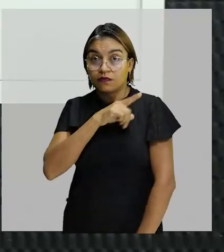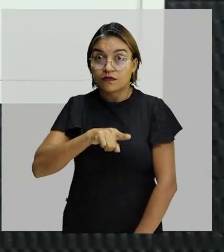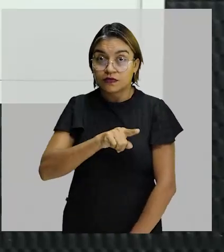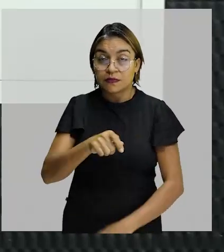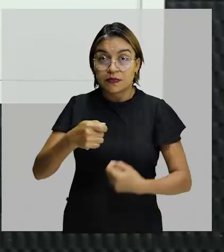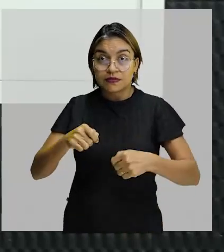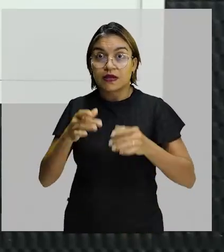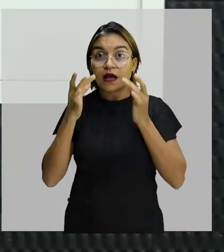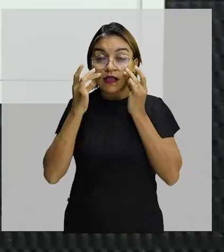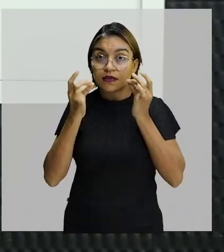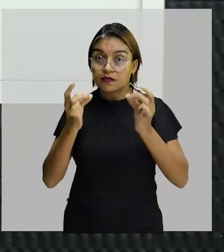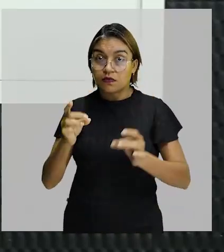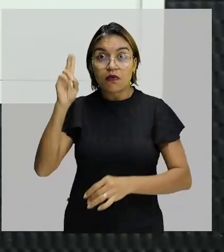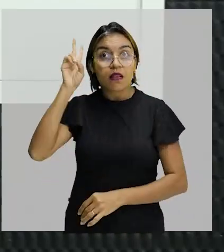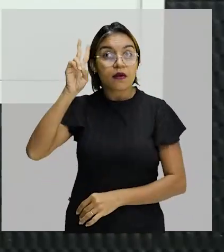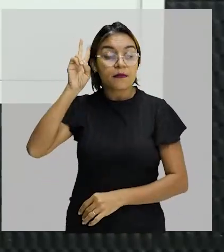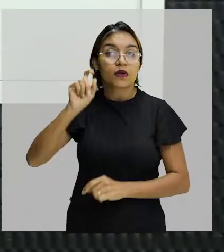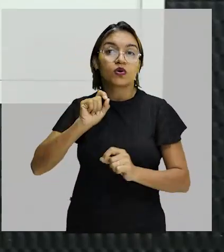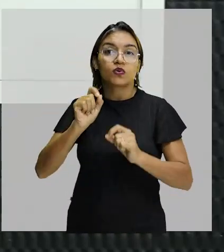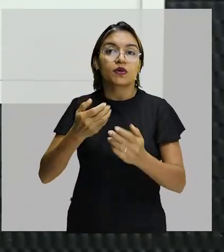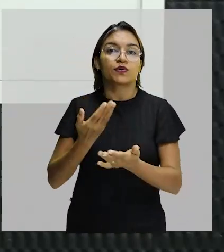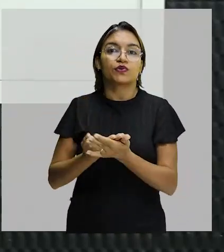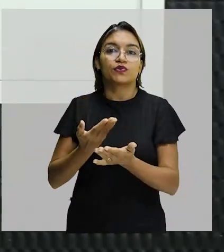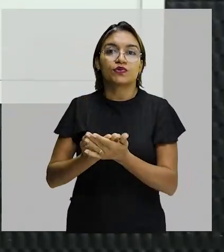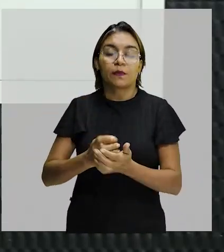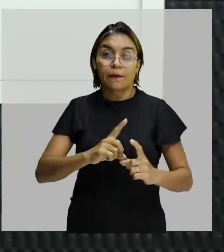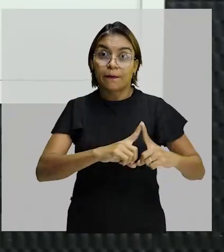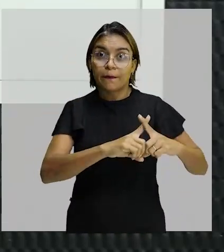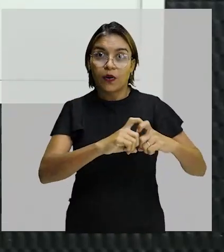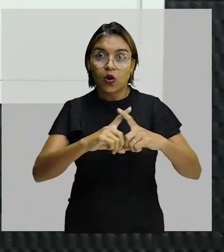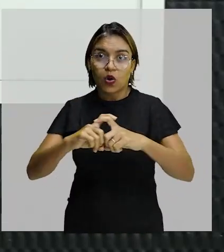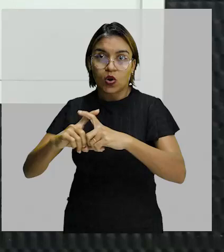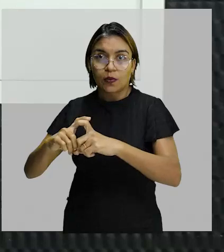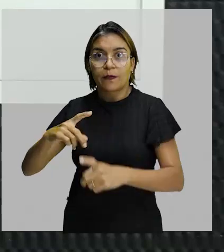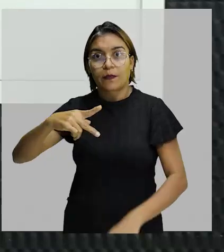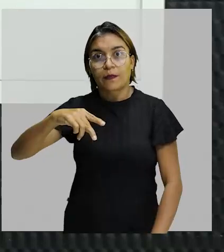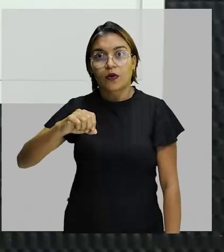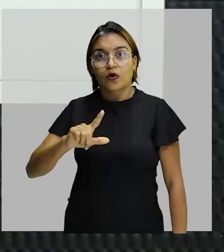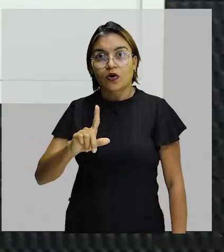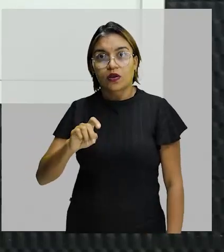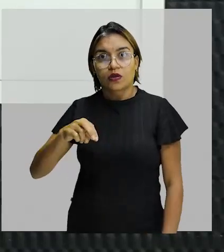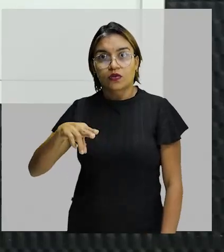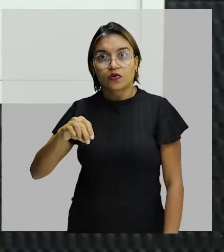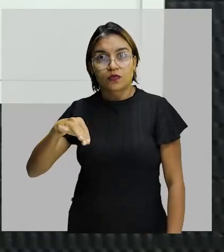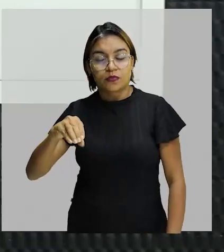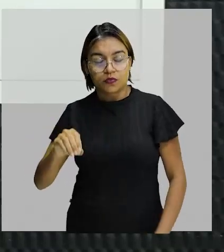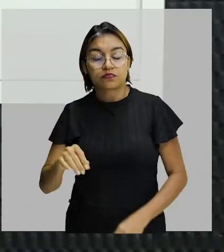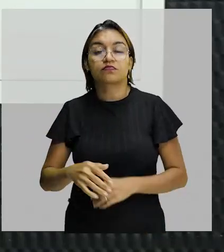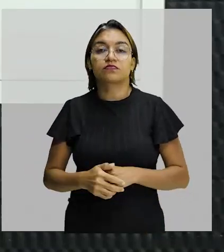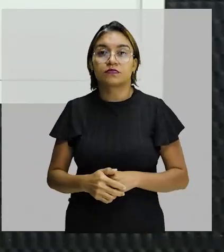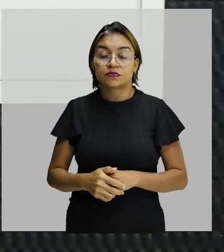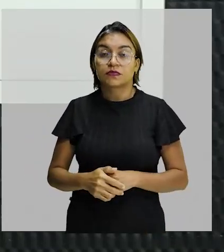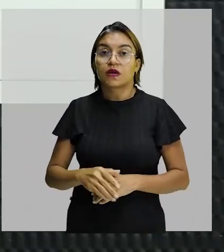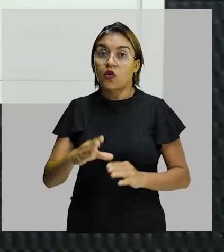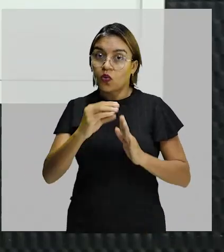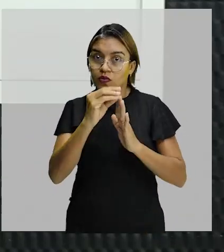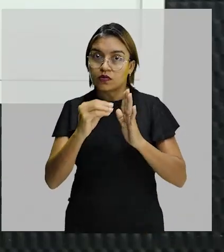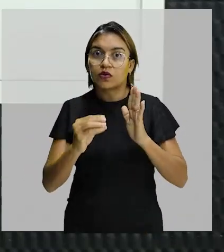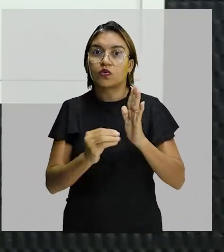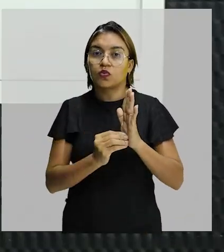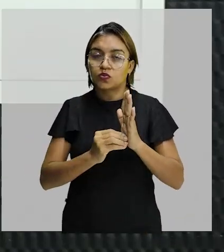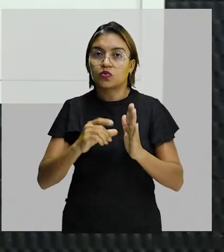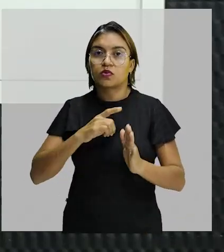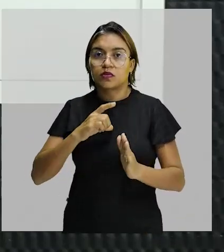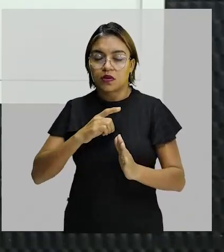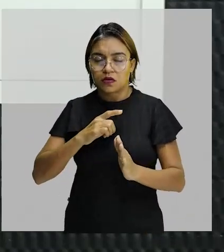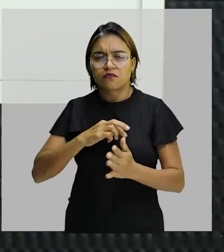está fazendo o estudo do polinômio, né, que é o nosso conteúdo aí do quarto bimestre. Lembrando também que tem muito conteúdo já na plataforma